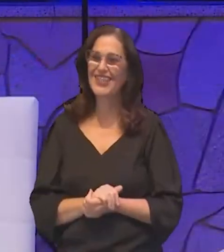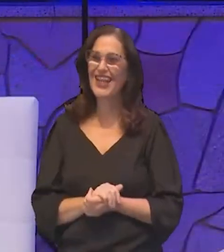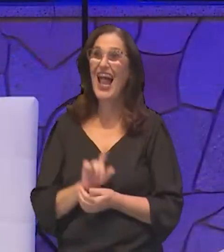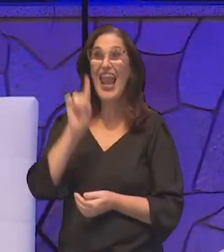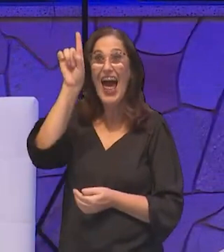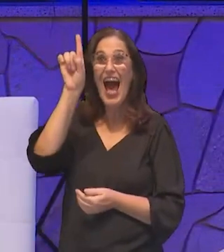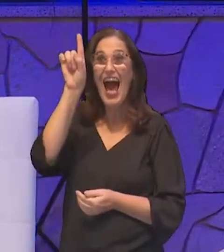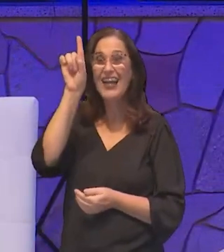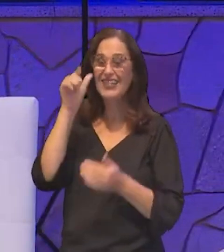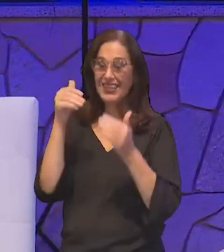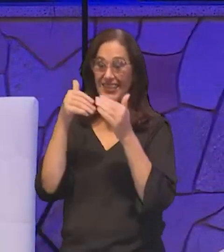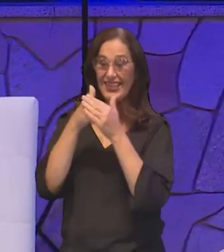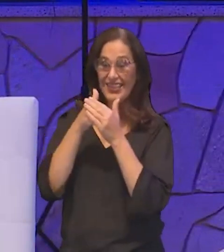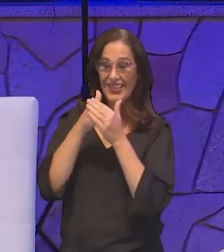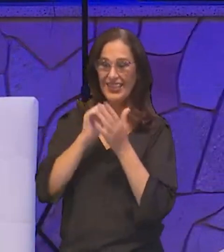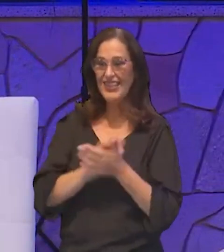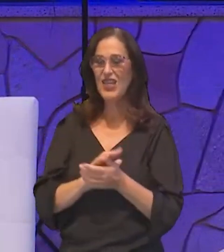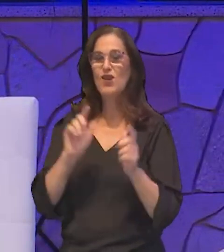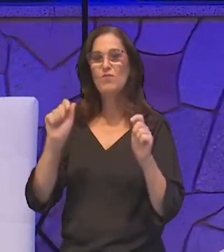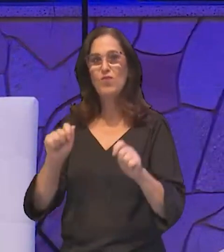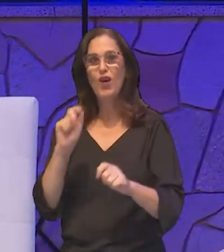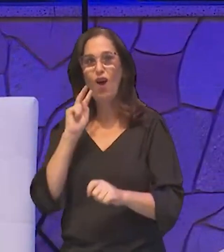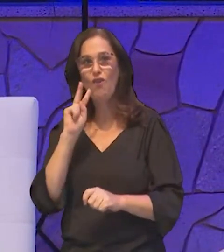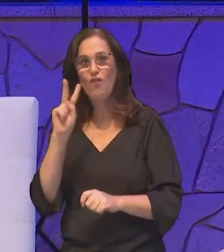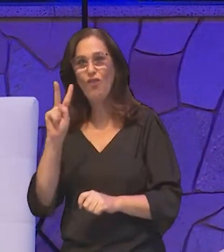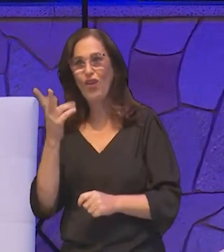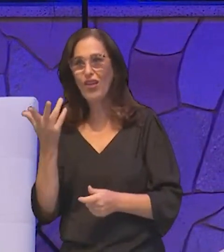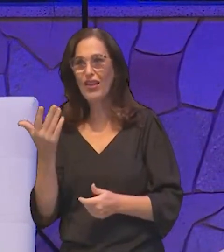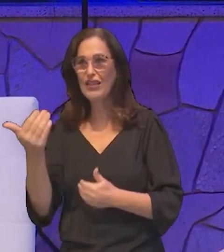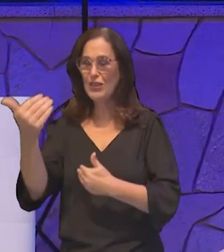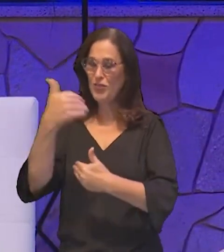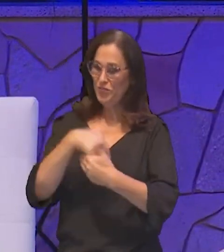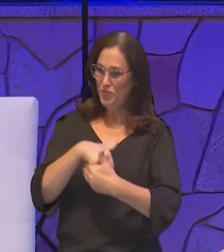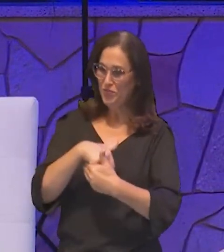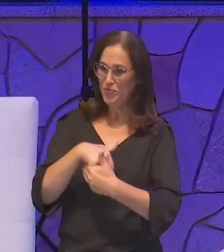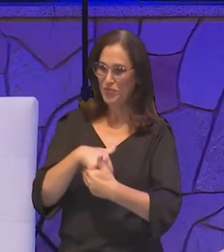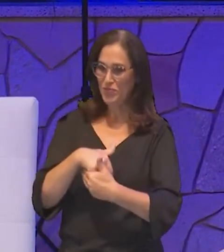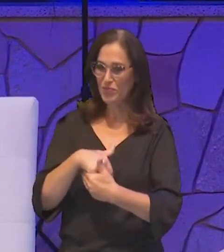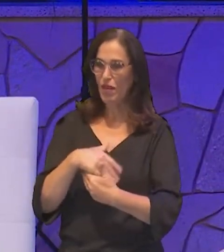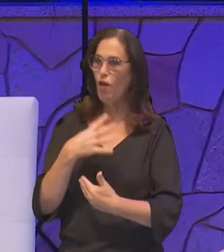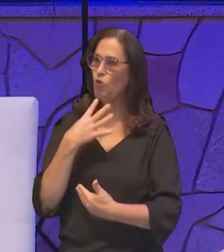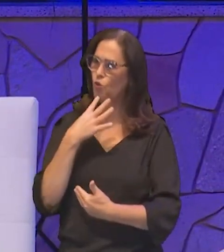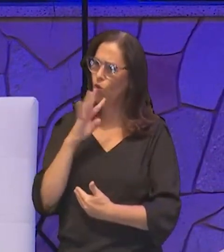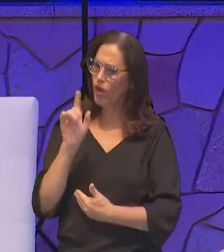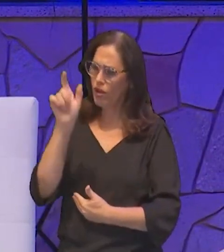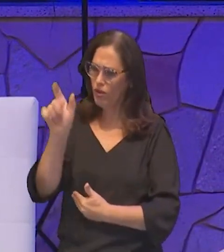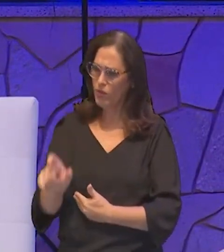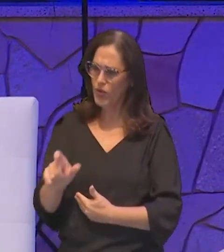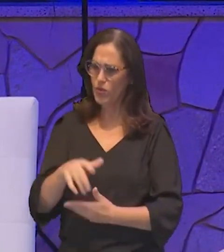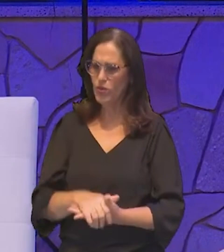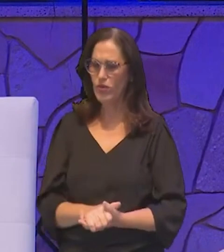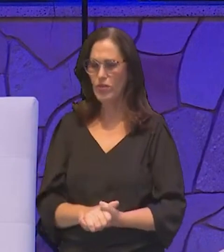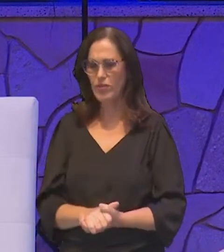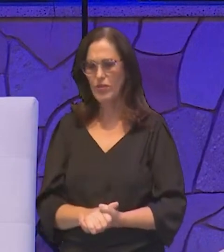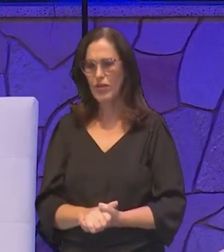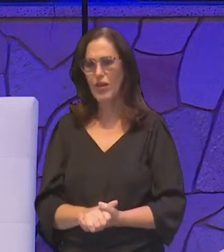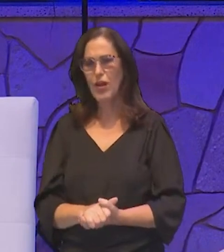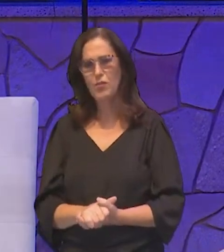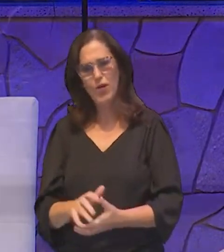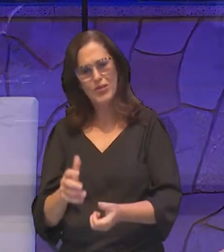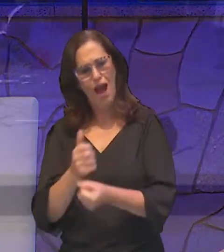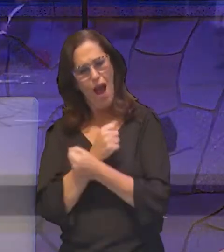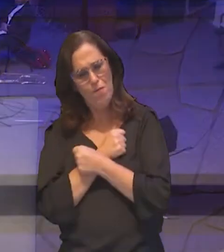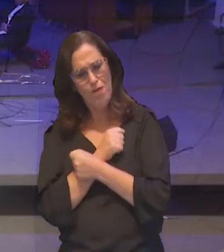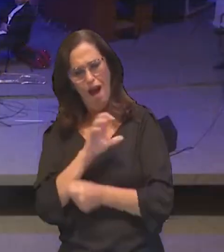em cima, que a gente possa olhar para as pessoas que entram e, poxa, eu não conheço aquela pessoa, que você possa amar